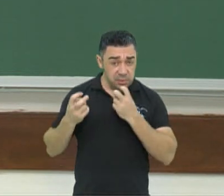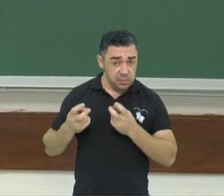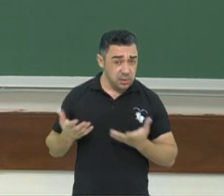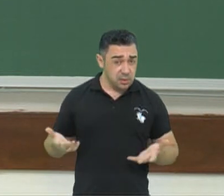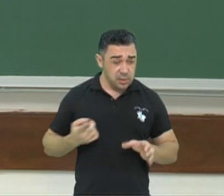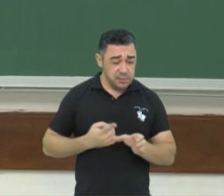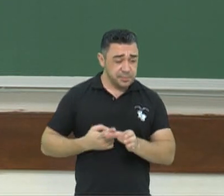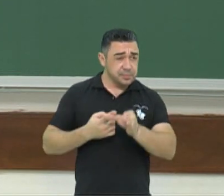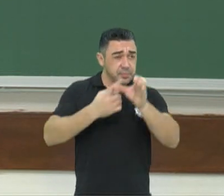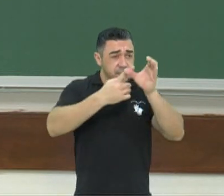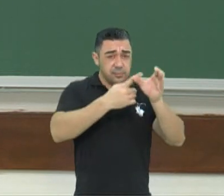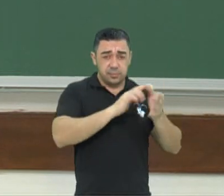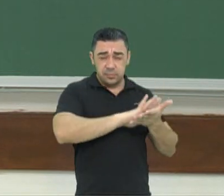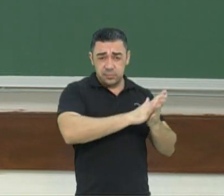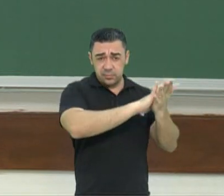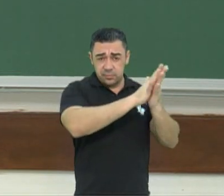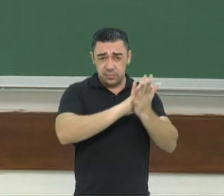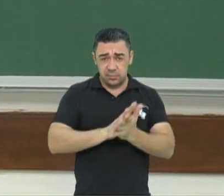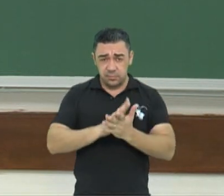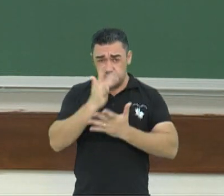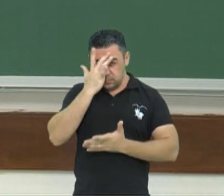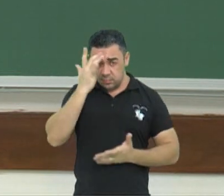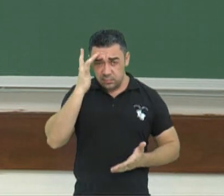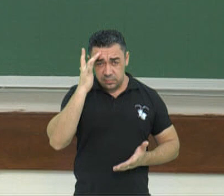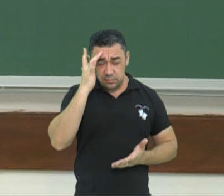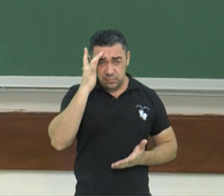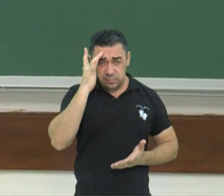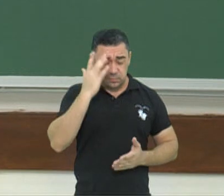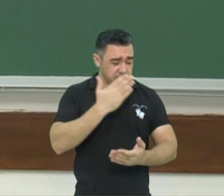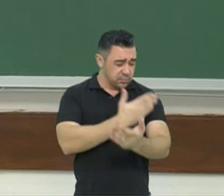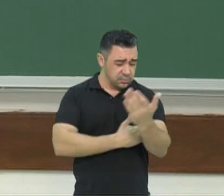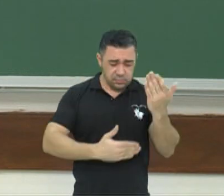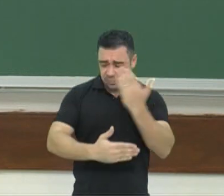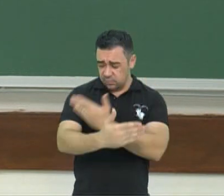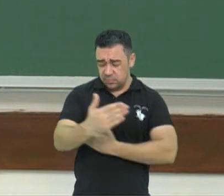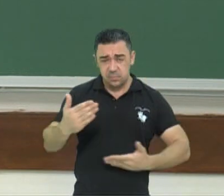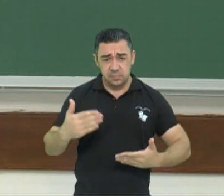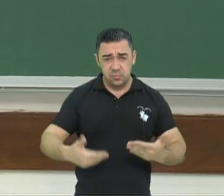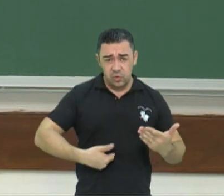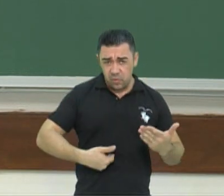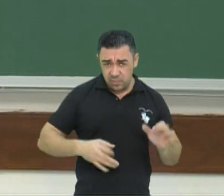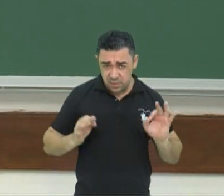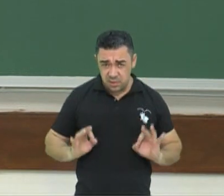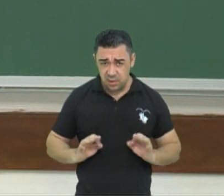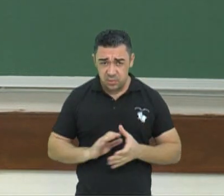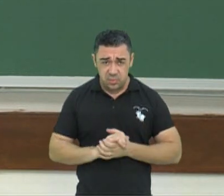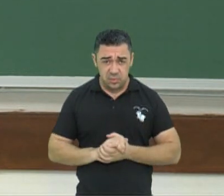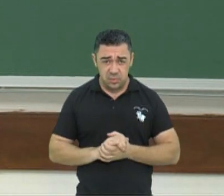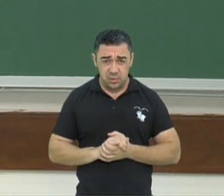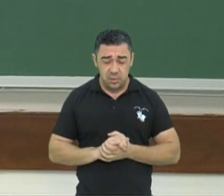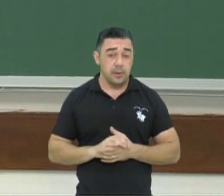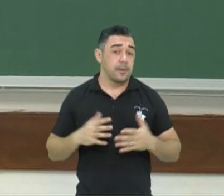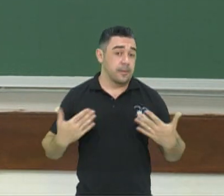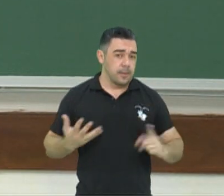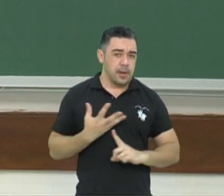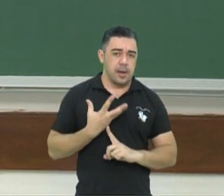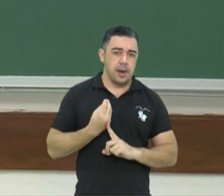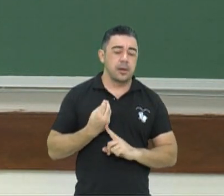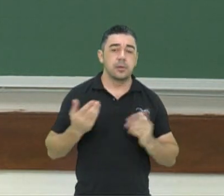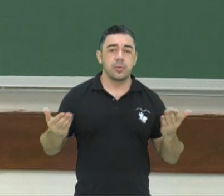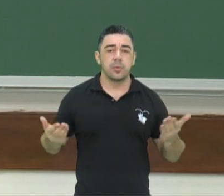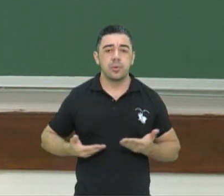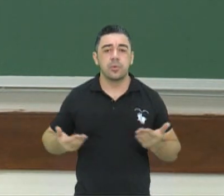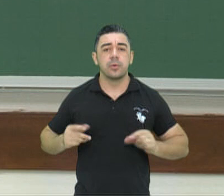de cidades destruídas, de pessoas amputadas, de fome? Será que é certo? Então, a arte contemporânea ela faz o